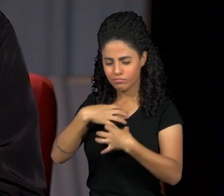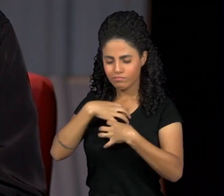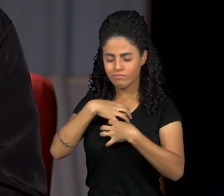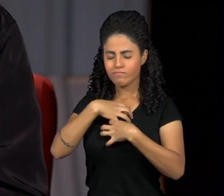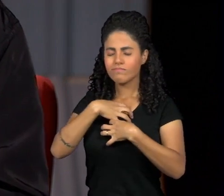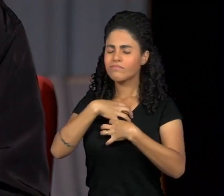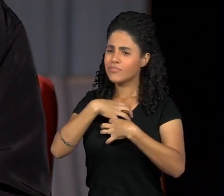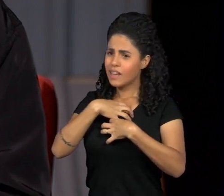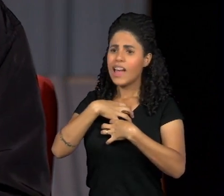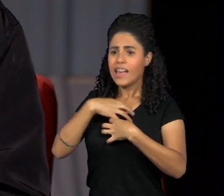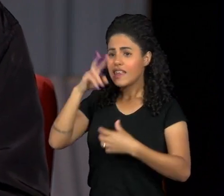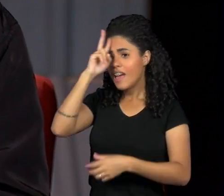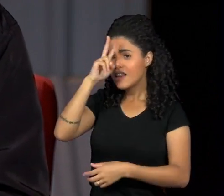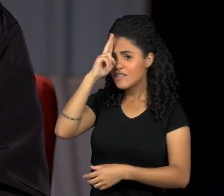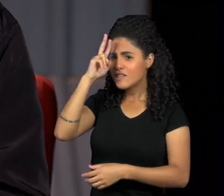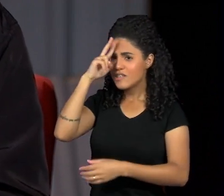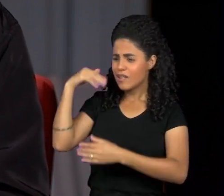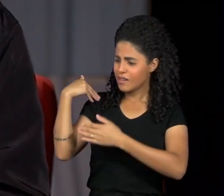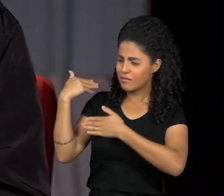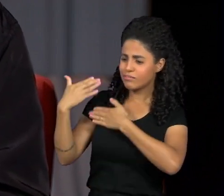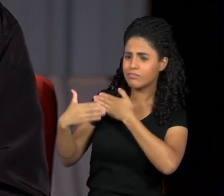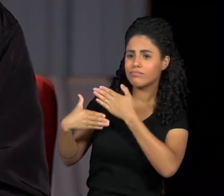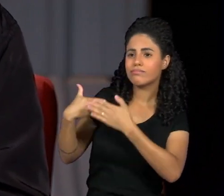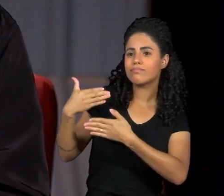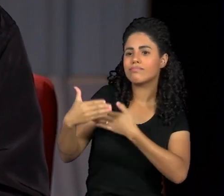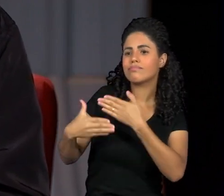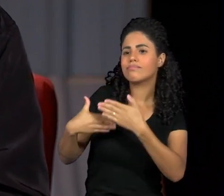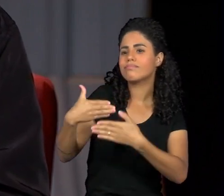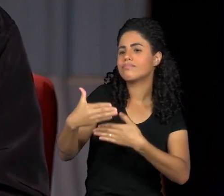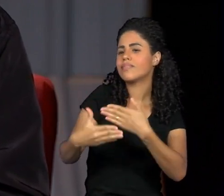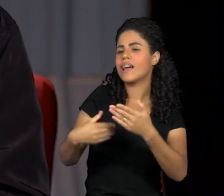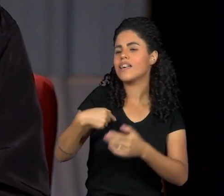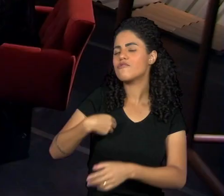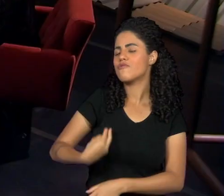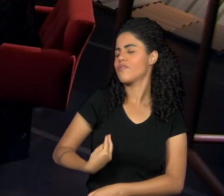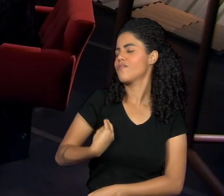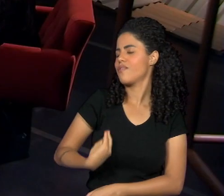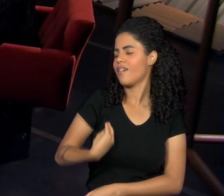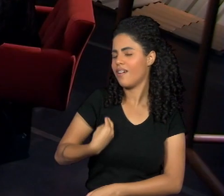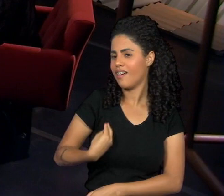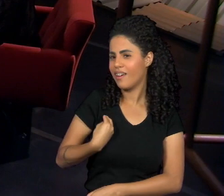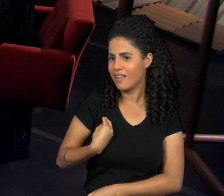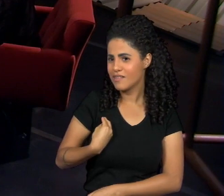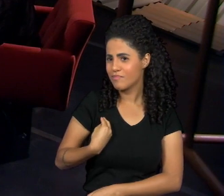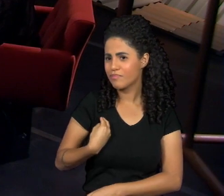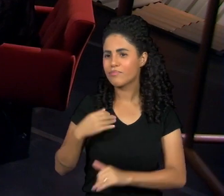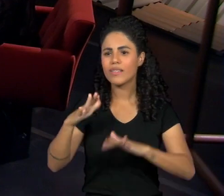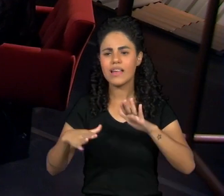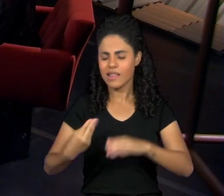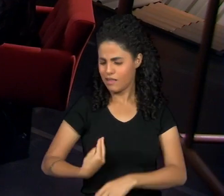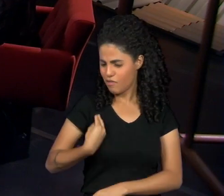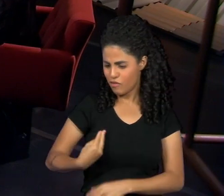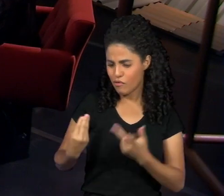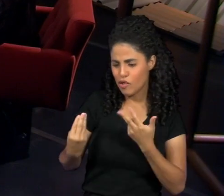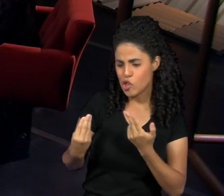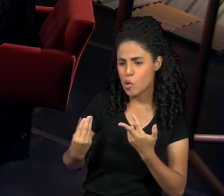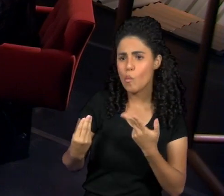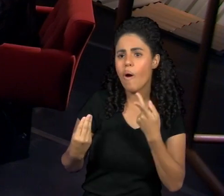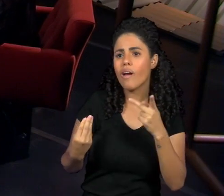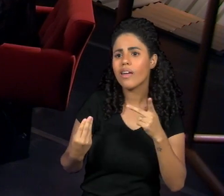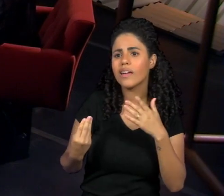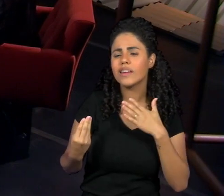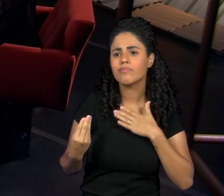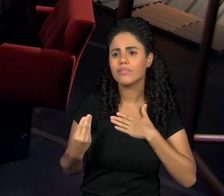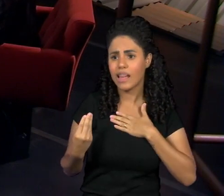E é a minha história, né? De alguma forma é a minha história, foi dali que eu vi. Mesmo que não tenha vivido aquela história, então ela